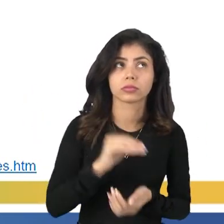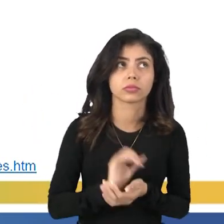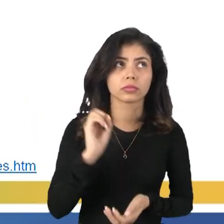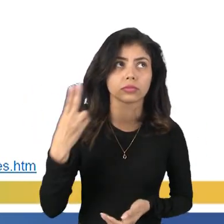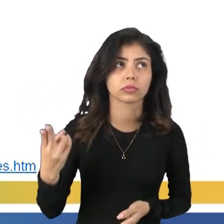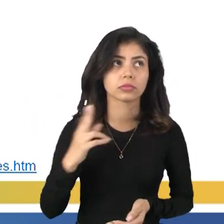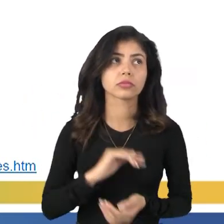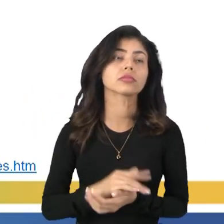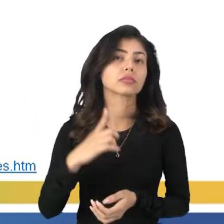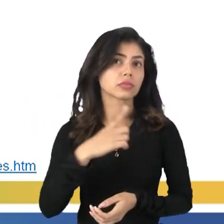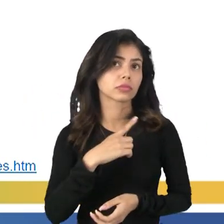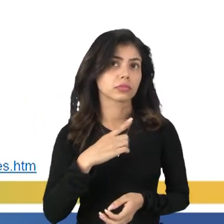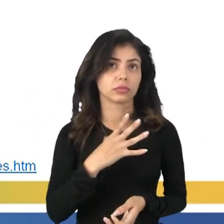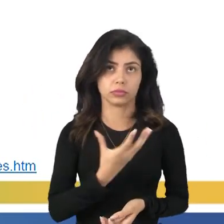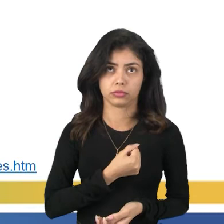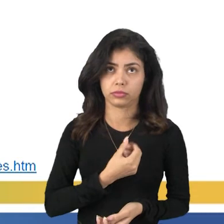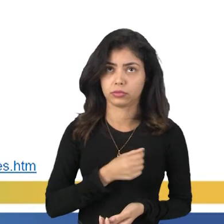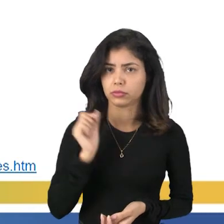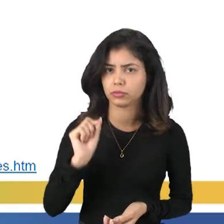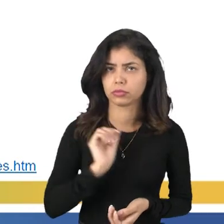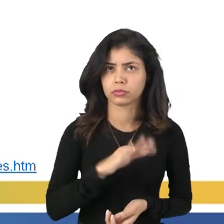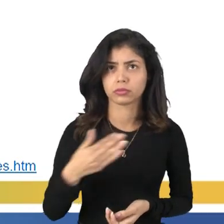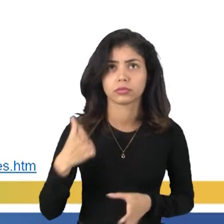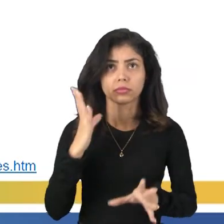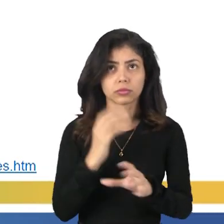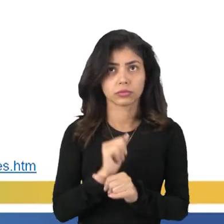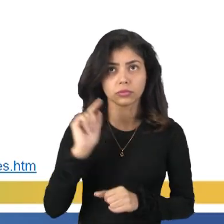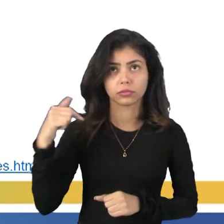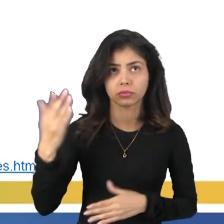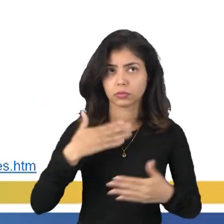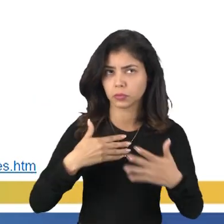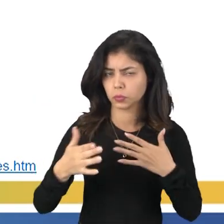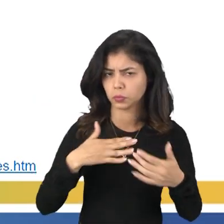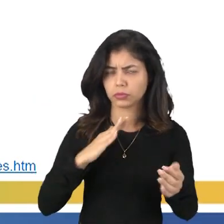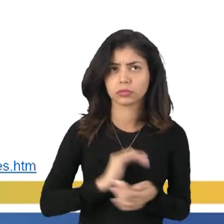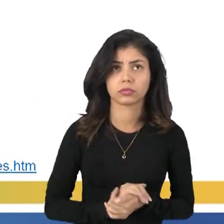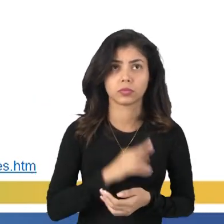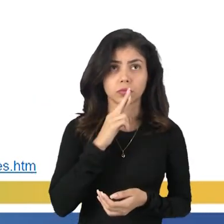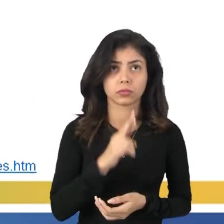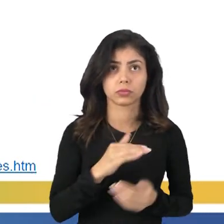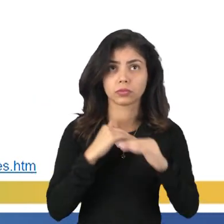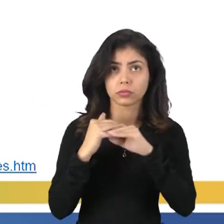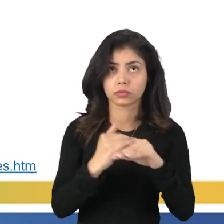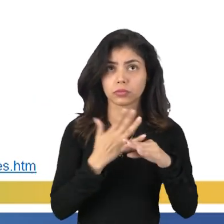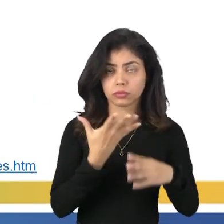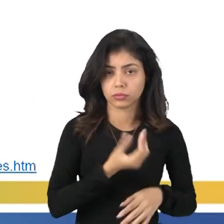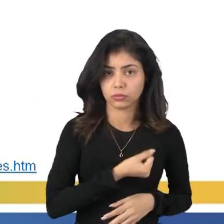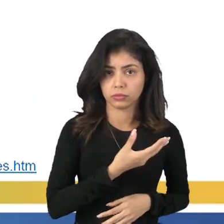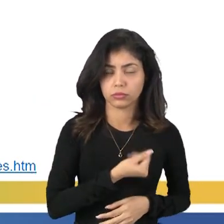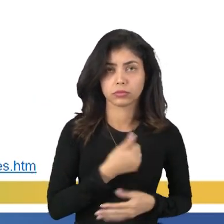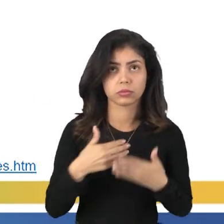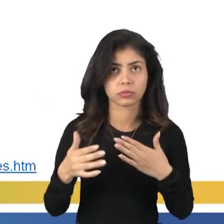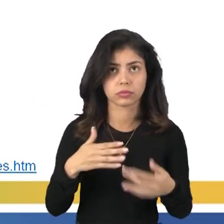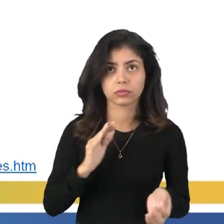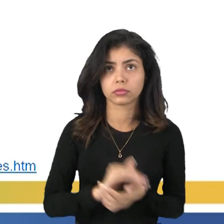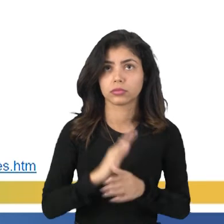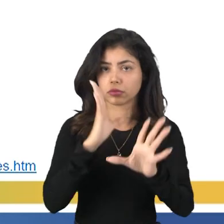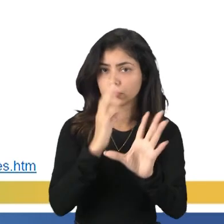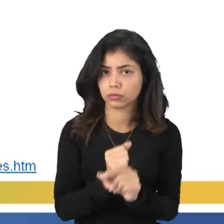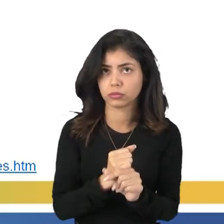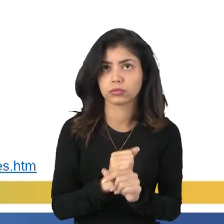ou seja existe um número que quando adicionado a outro qualquer O resultado é igual a esse número